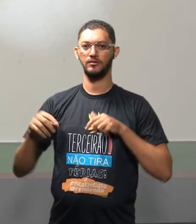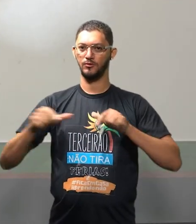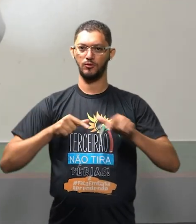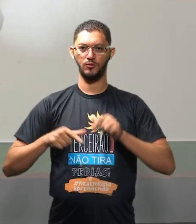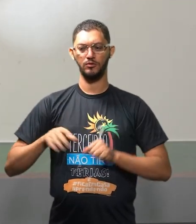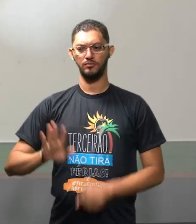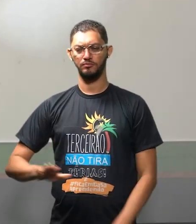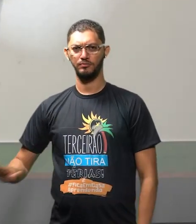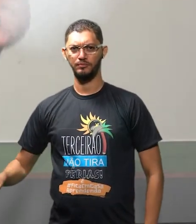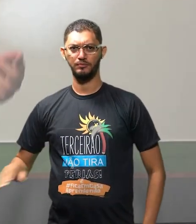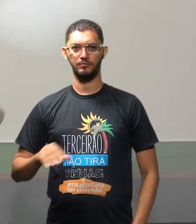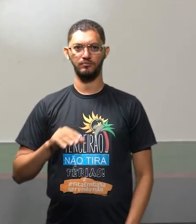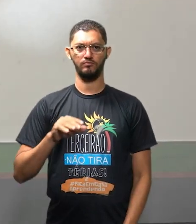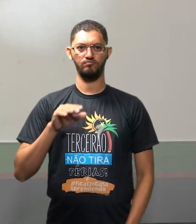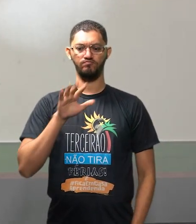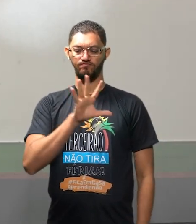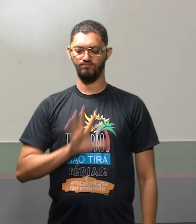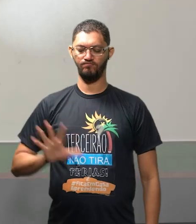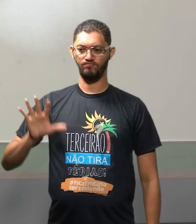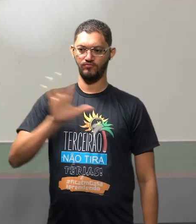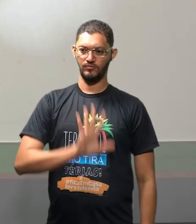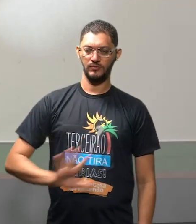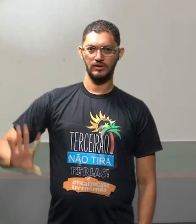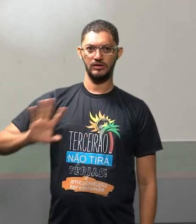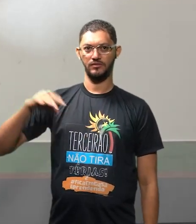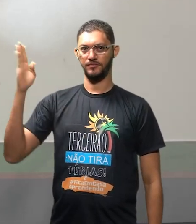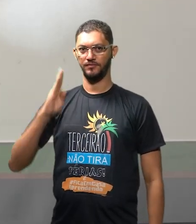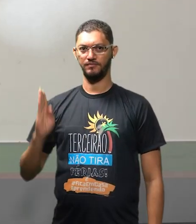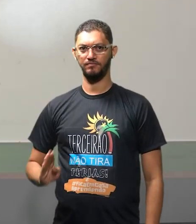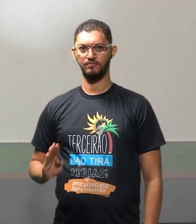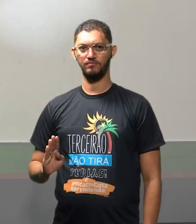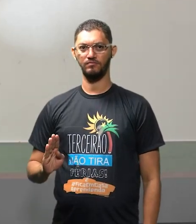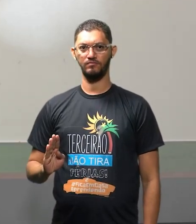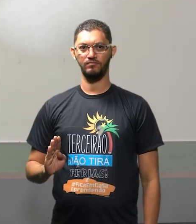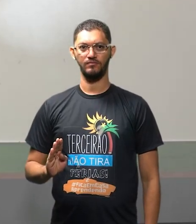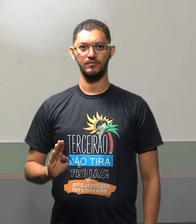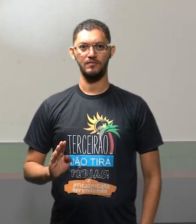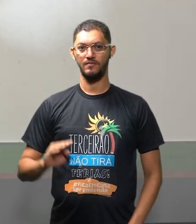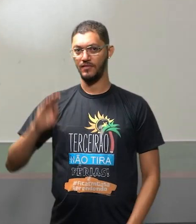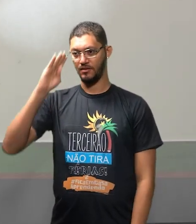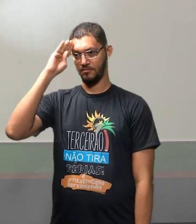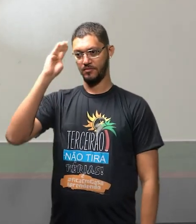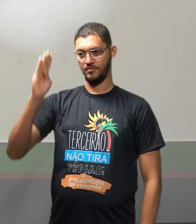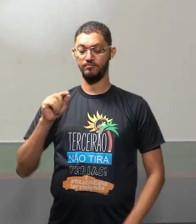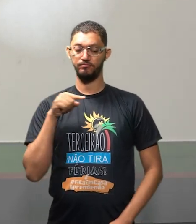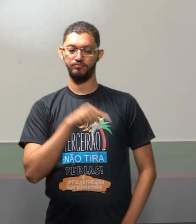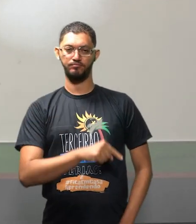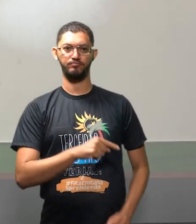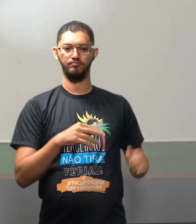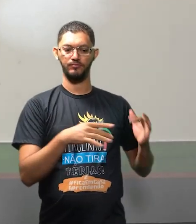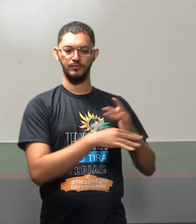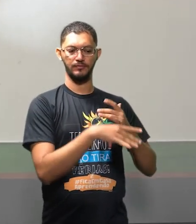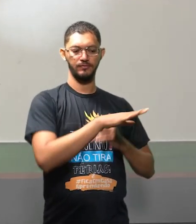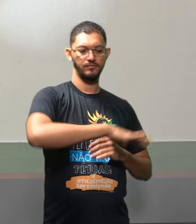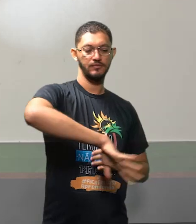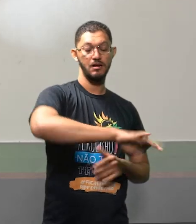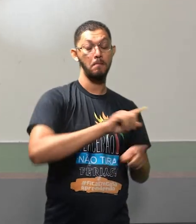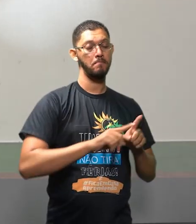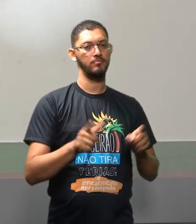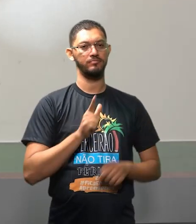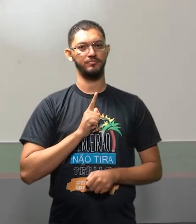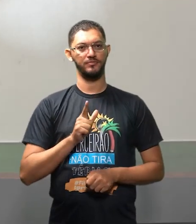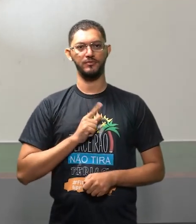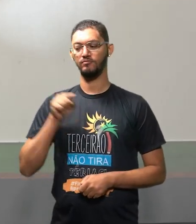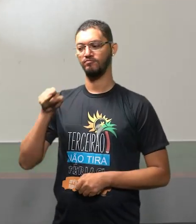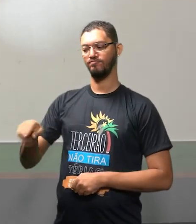trabalho infantil, o mapa do trabalho infantil no Brasil, ele está sobretudo localizado na área urbana, mas existe também